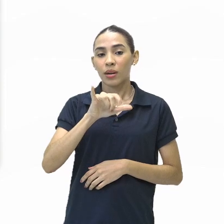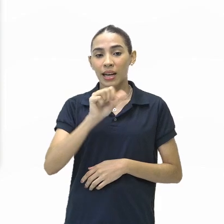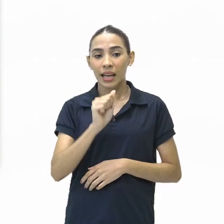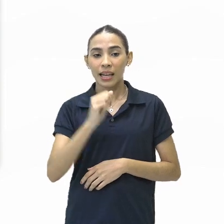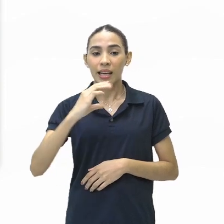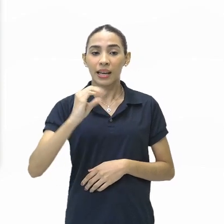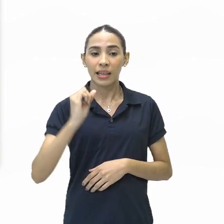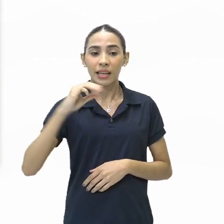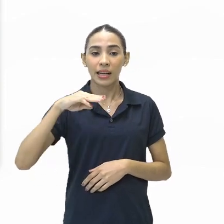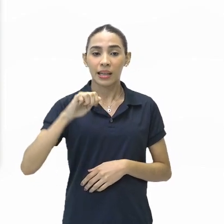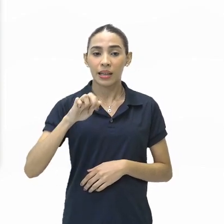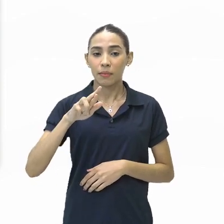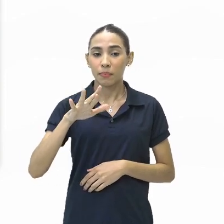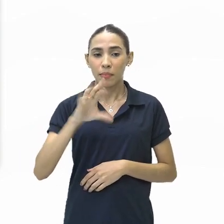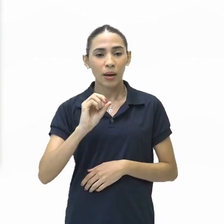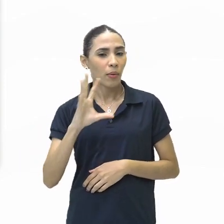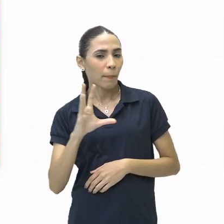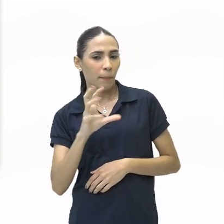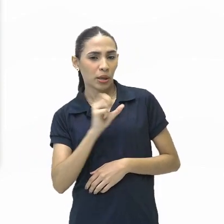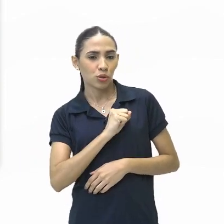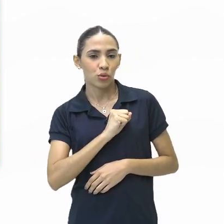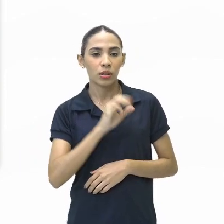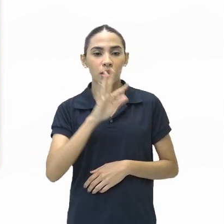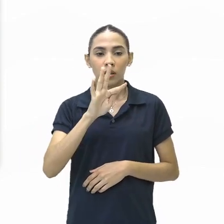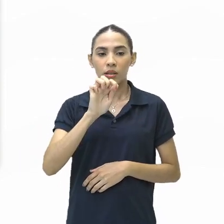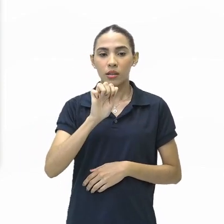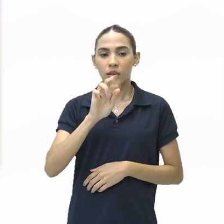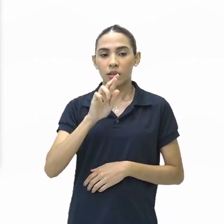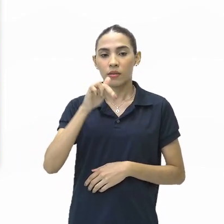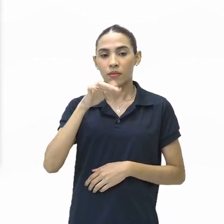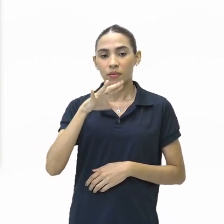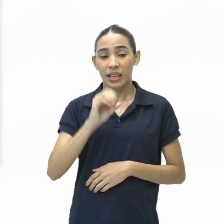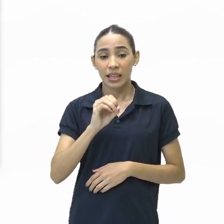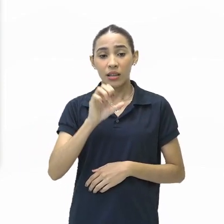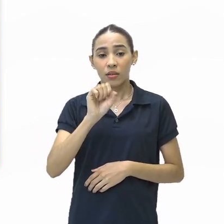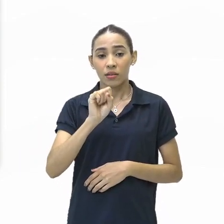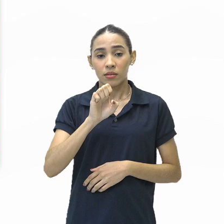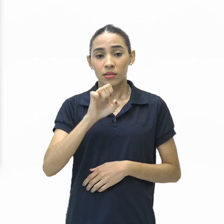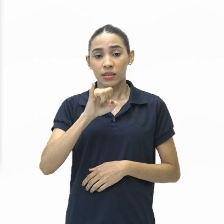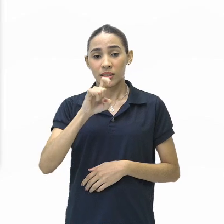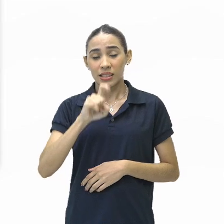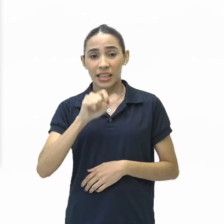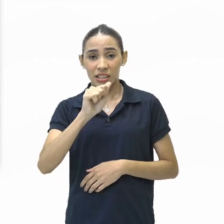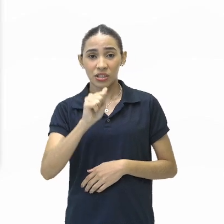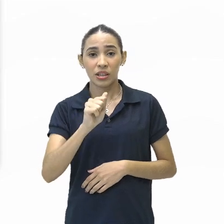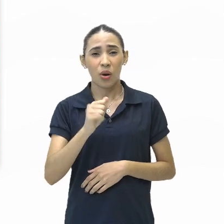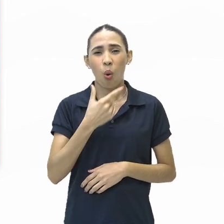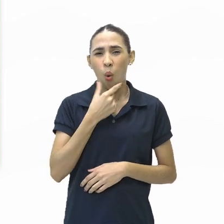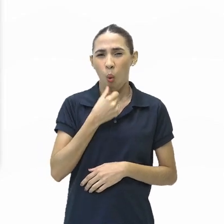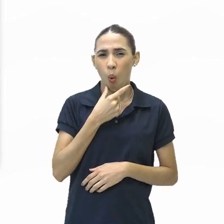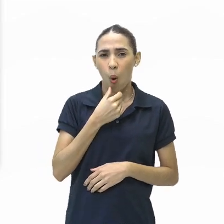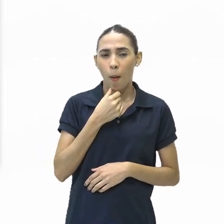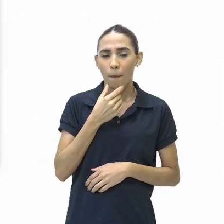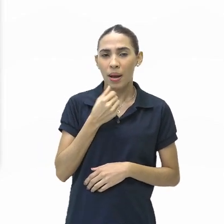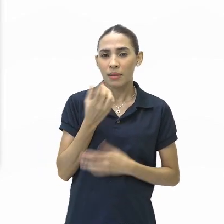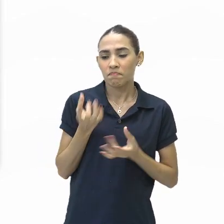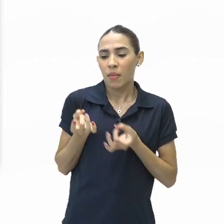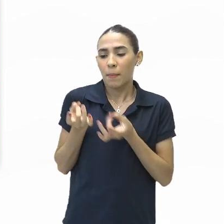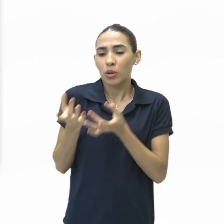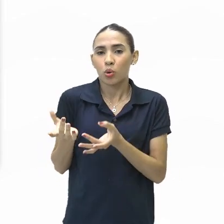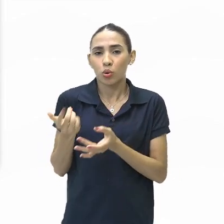Fernando Seixas, que a troca por outra. Vejam só, ele trocou ela por outra, ele foi mau caráter ali,